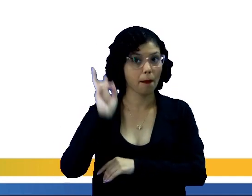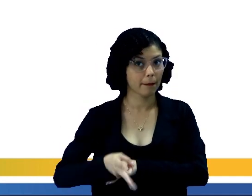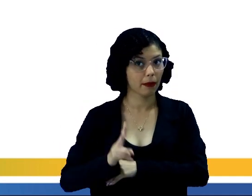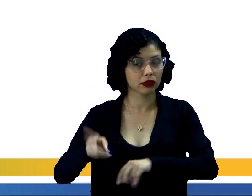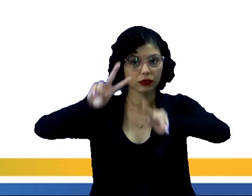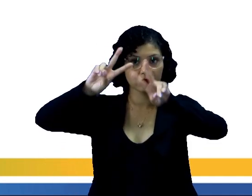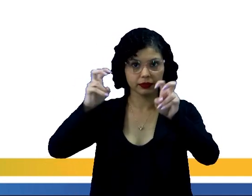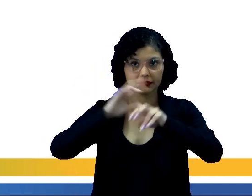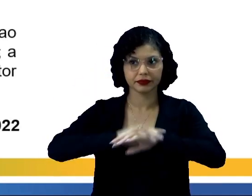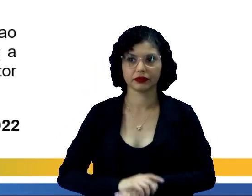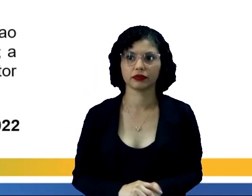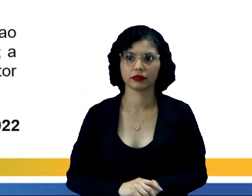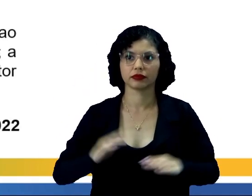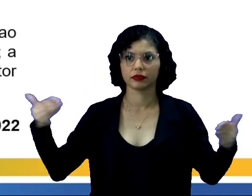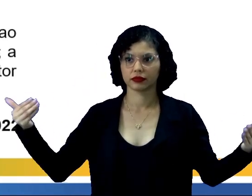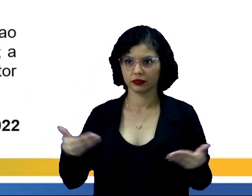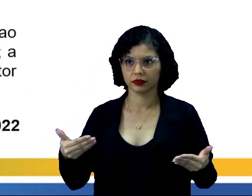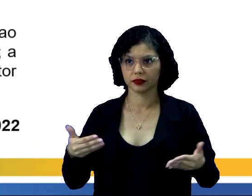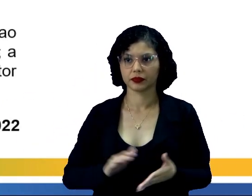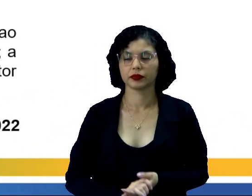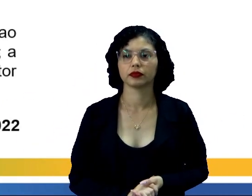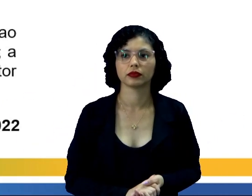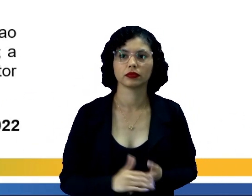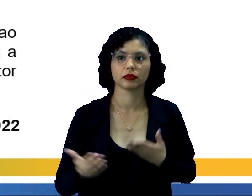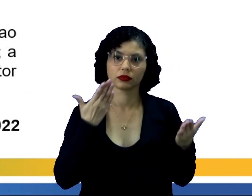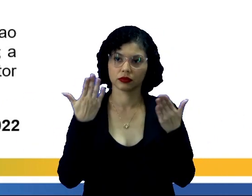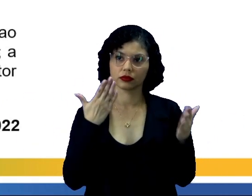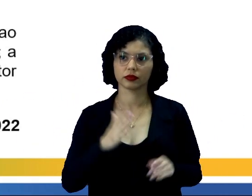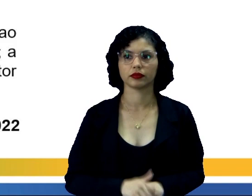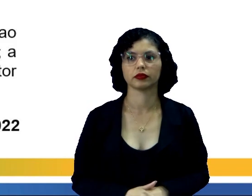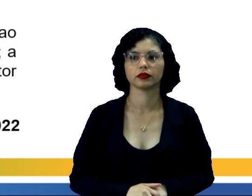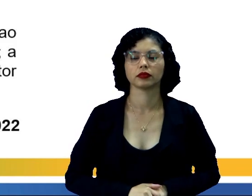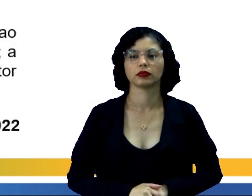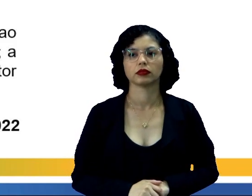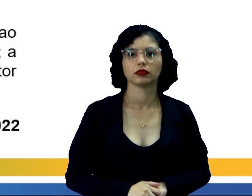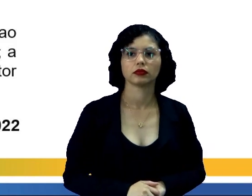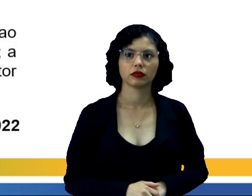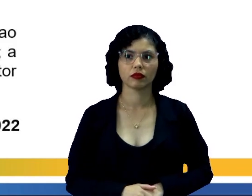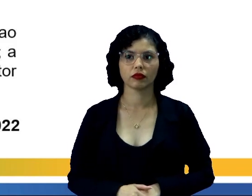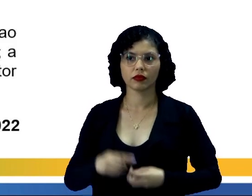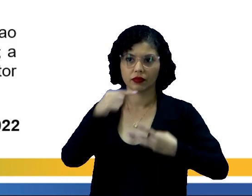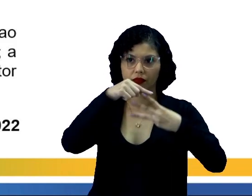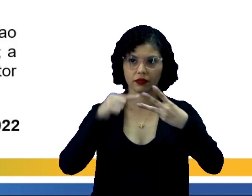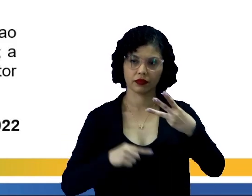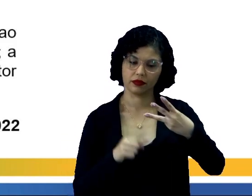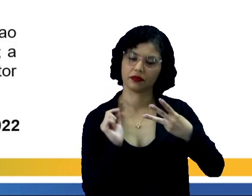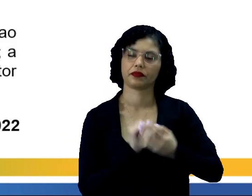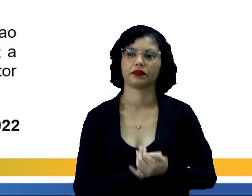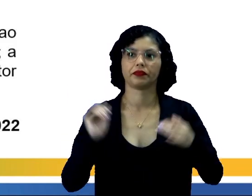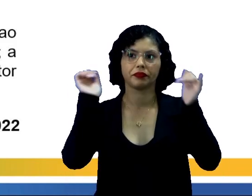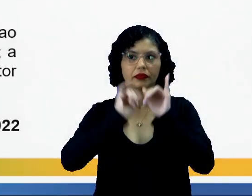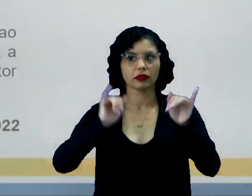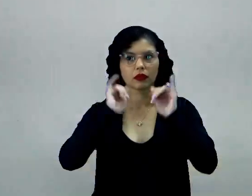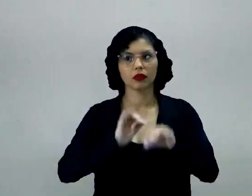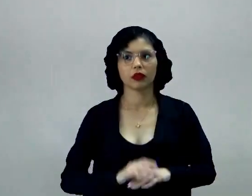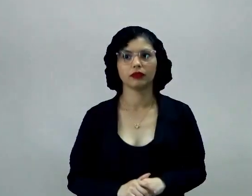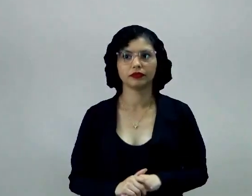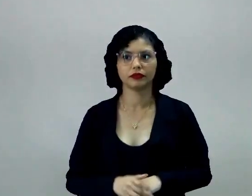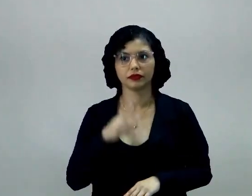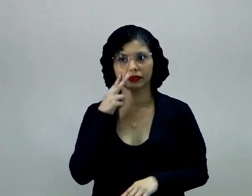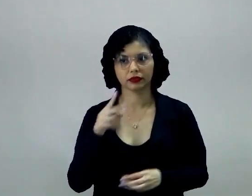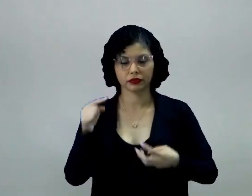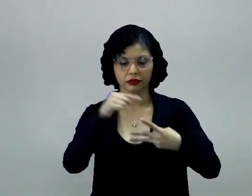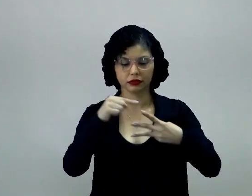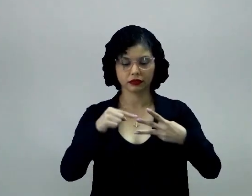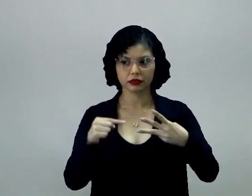tema, tá? E agora, gente, vamos comparar. Tenho 3 textos, 3 notícias, tá? Nós vamos